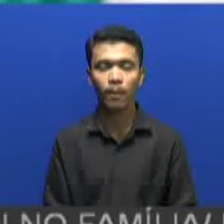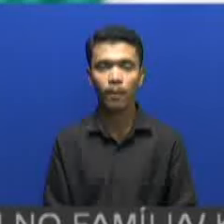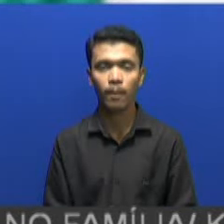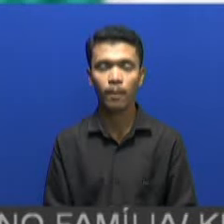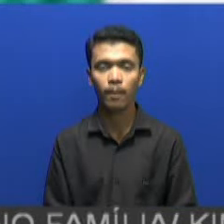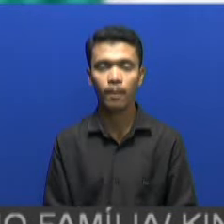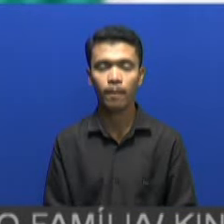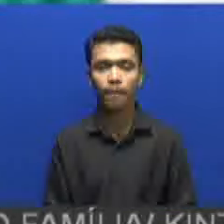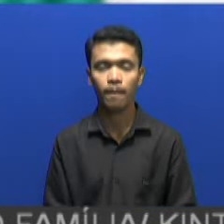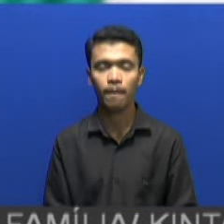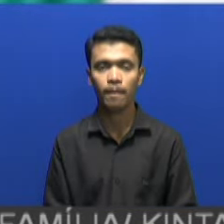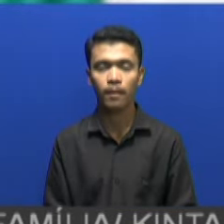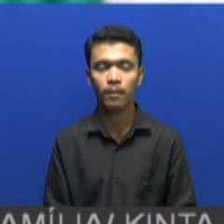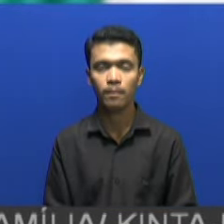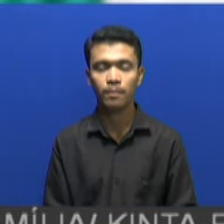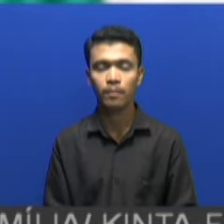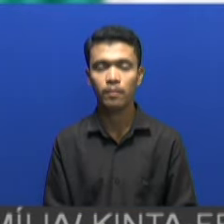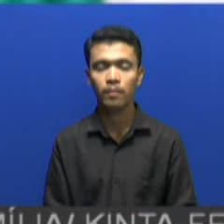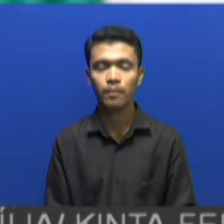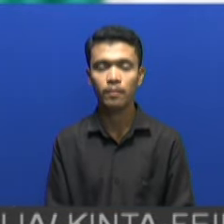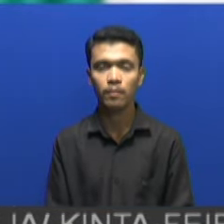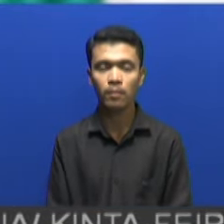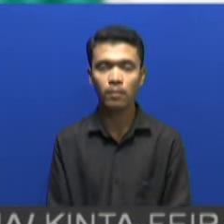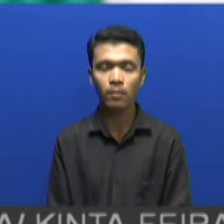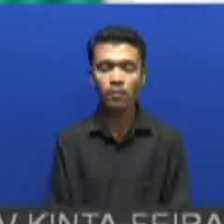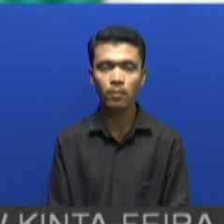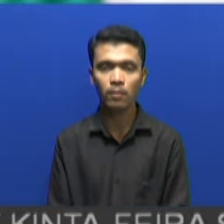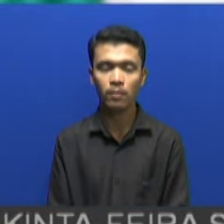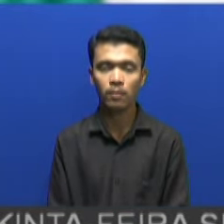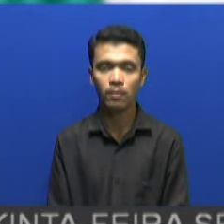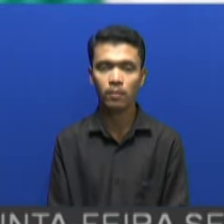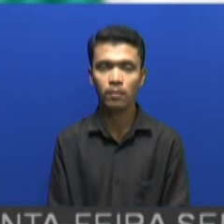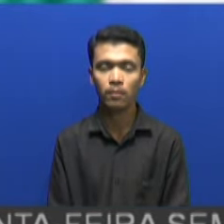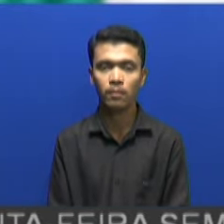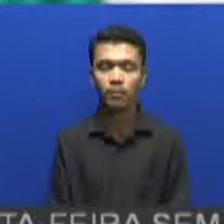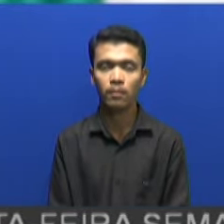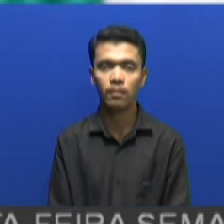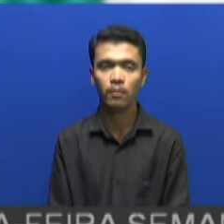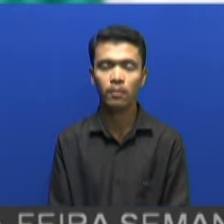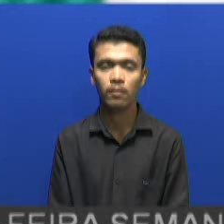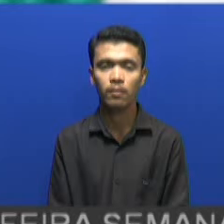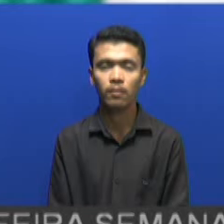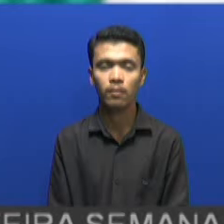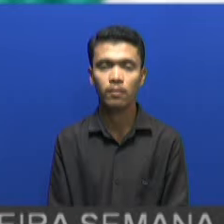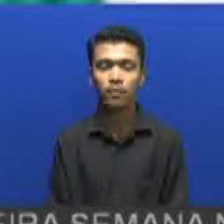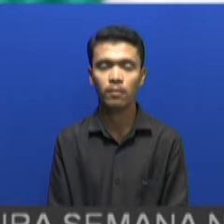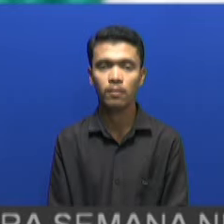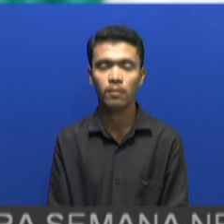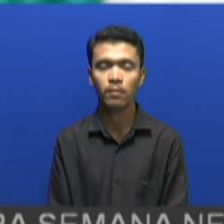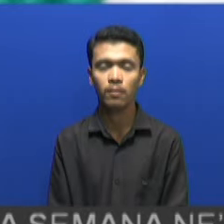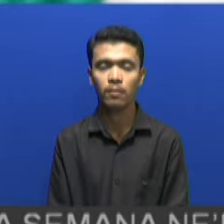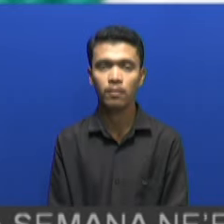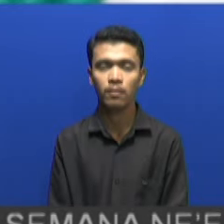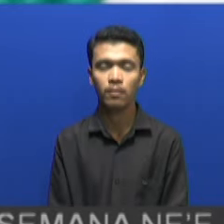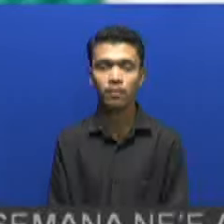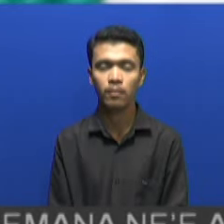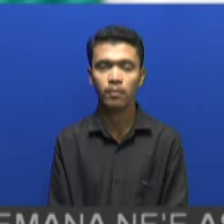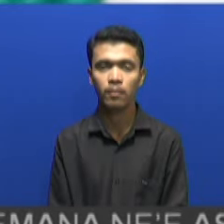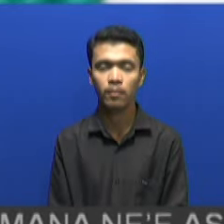rais para o mal do sao ser nem mas importante se la sala se la